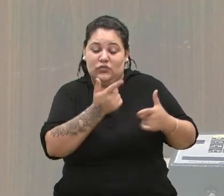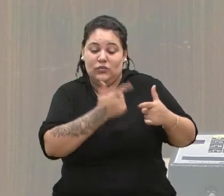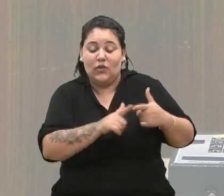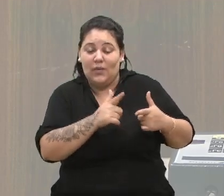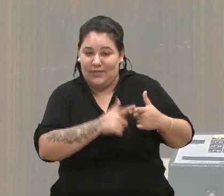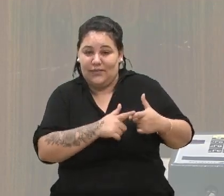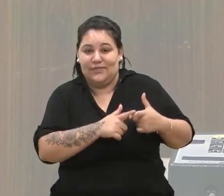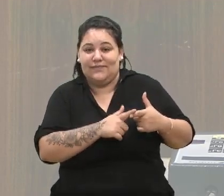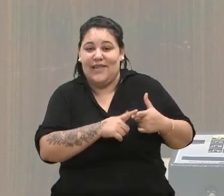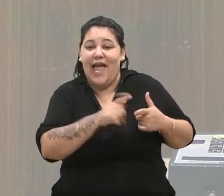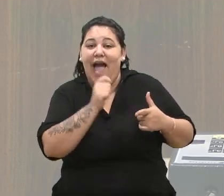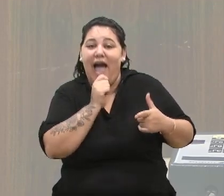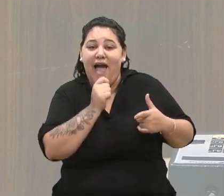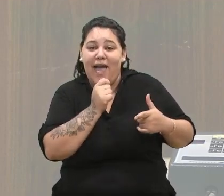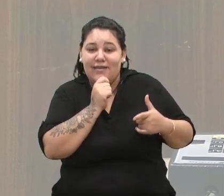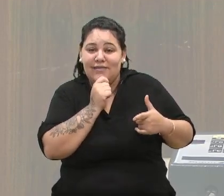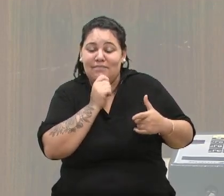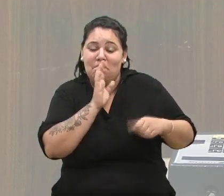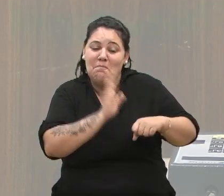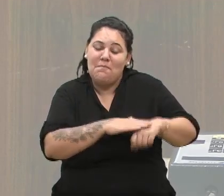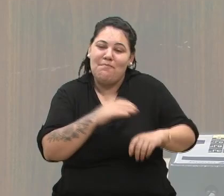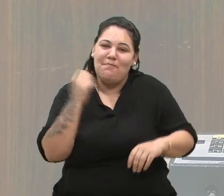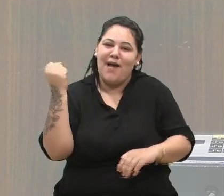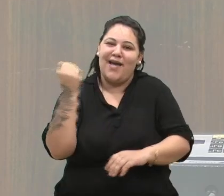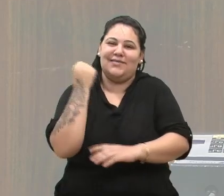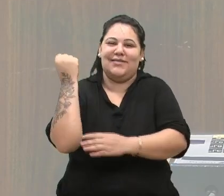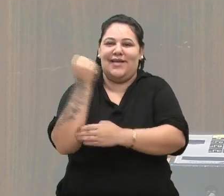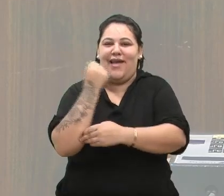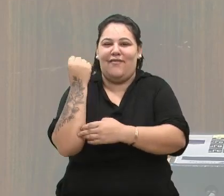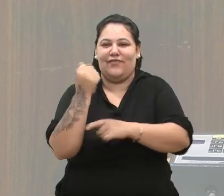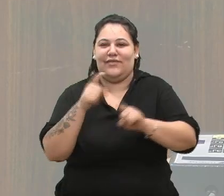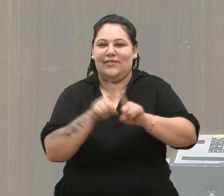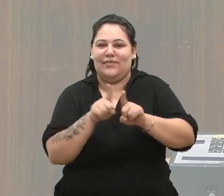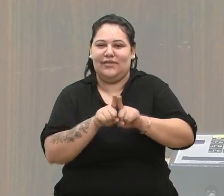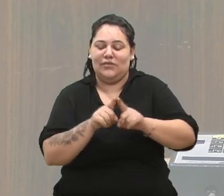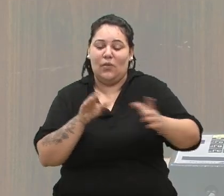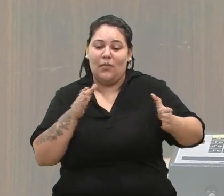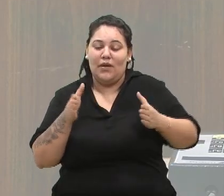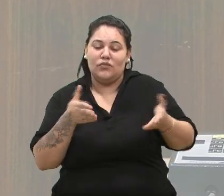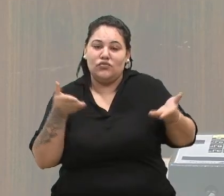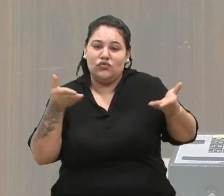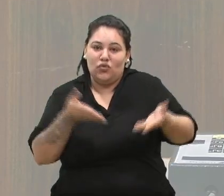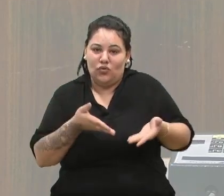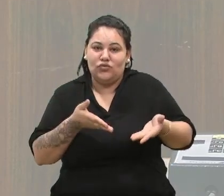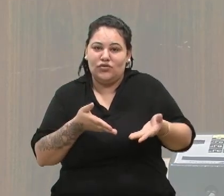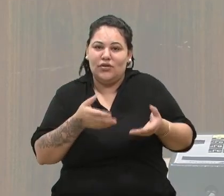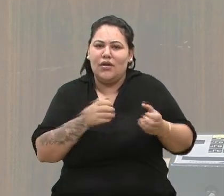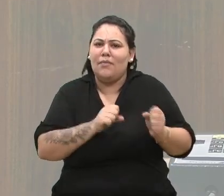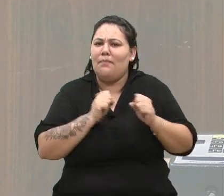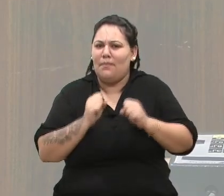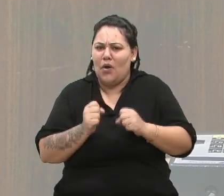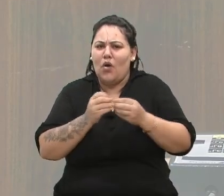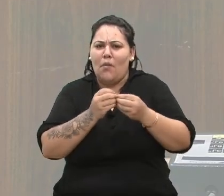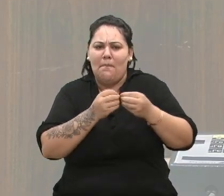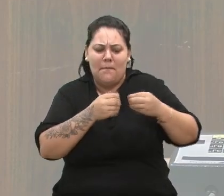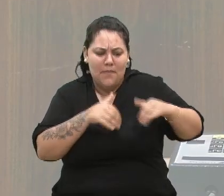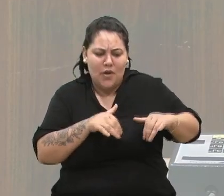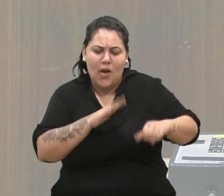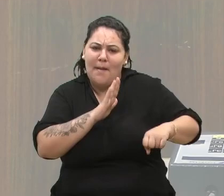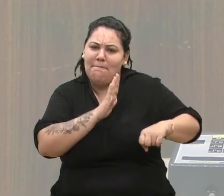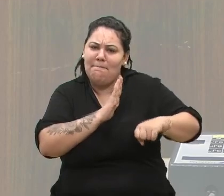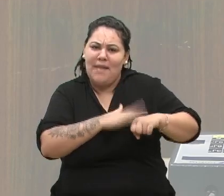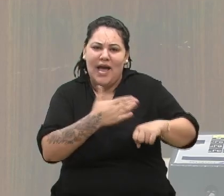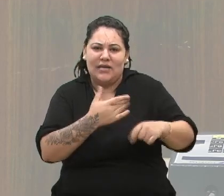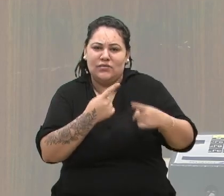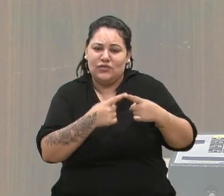que ainda está mais agravado nos tempos de hoje e podem se agravar ainda mais com a chegada do inverno.